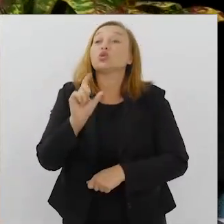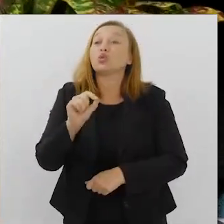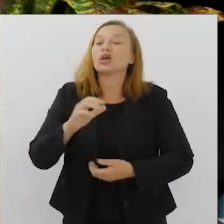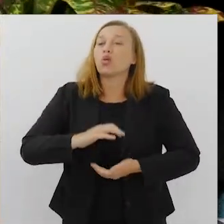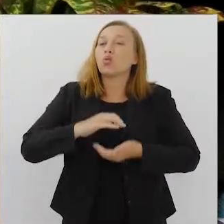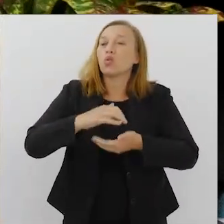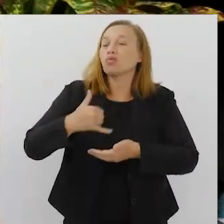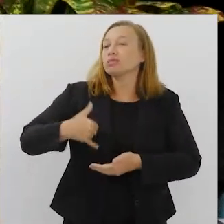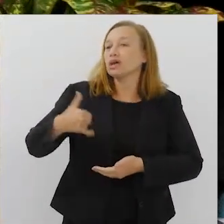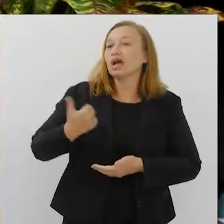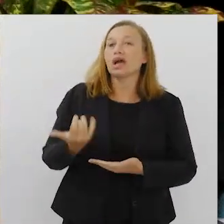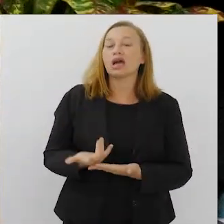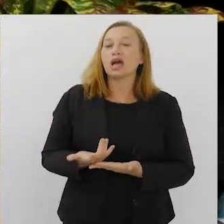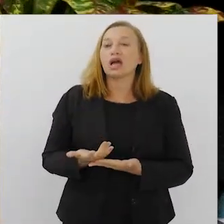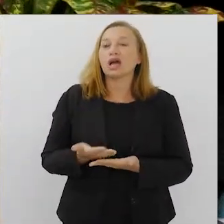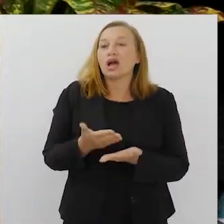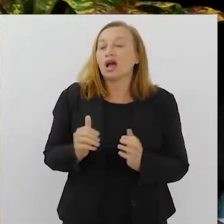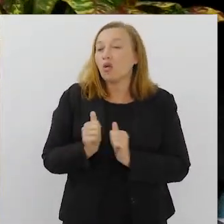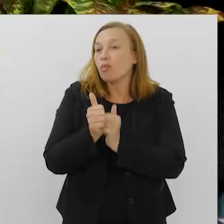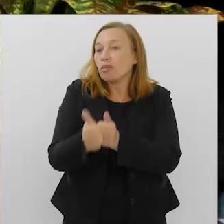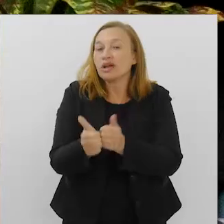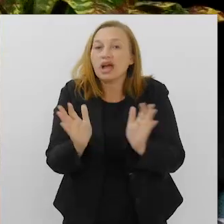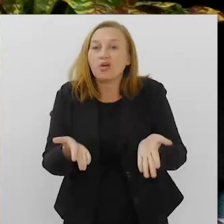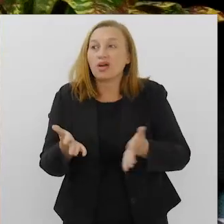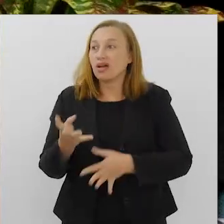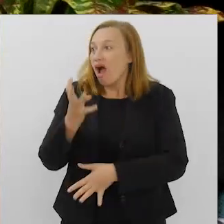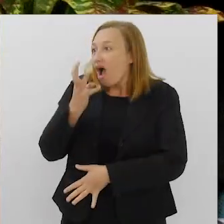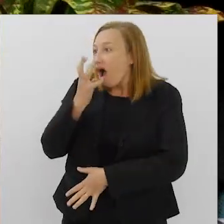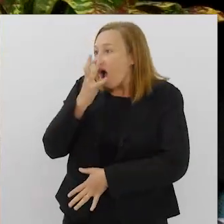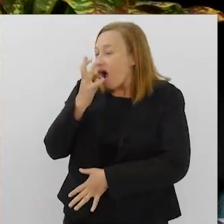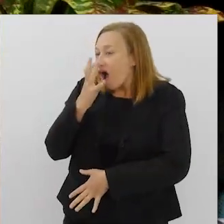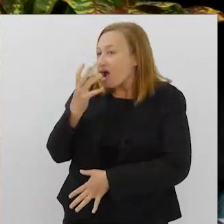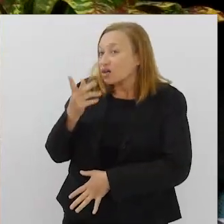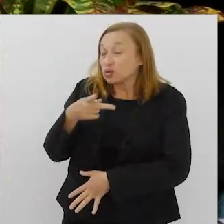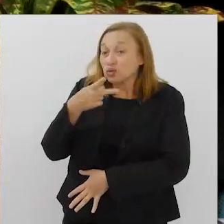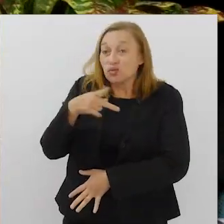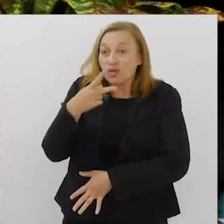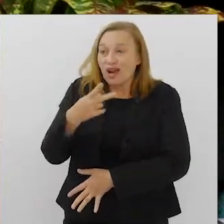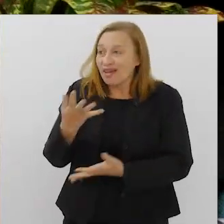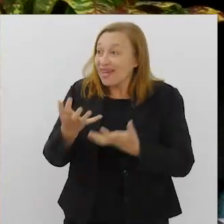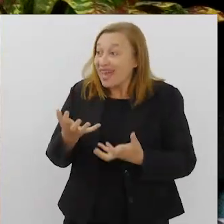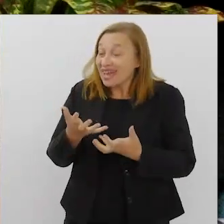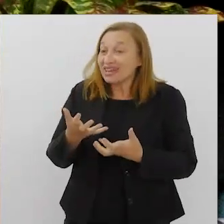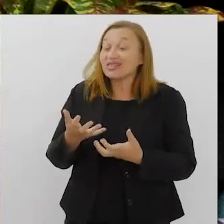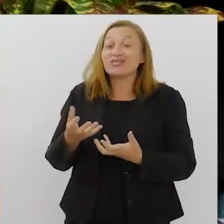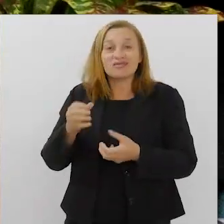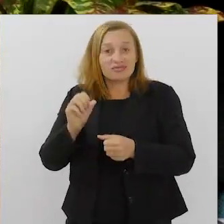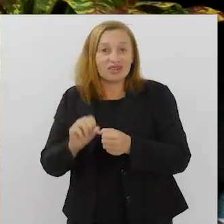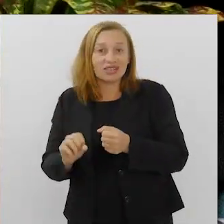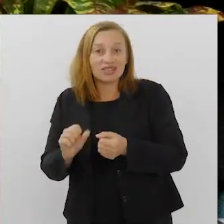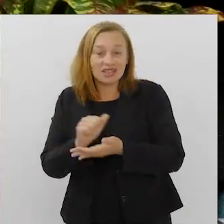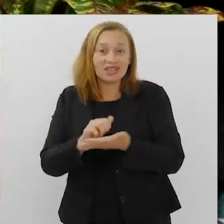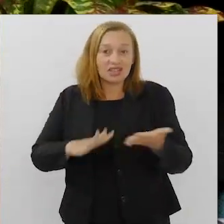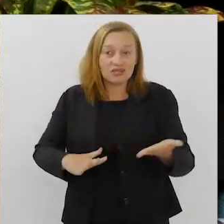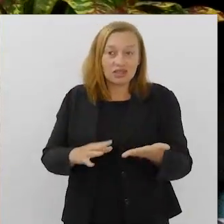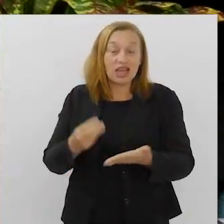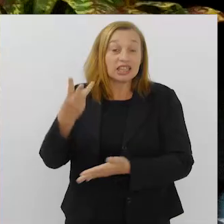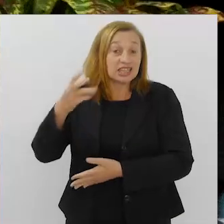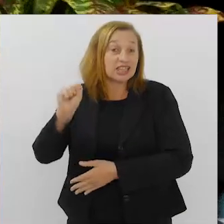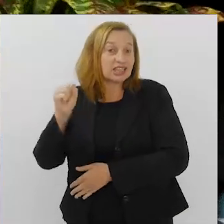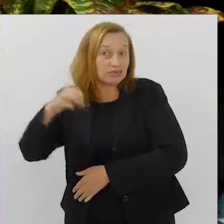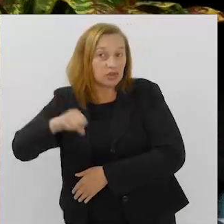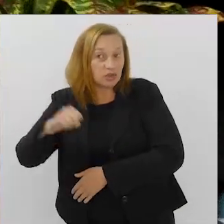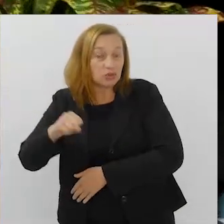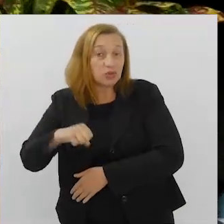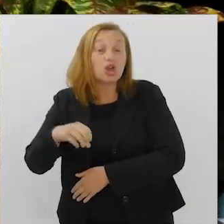dizer, o idoso que nos acompanha agora, que está encantado com a sua presença aqui, que já está animado, querendo fazer os 30 minutos diários, o que ele tem